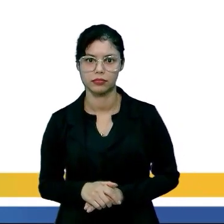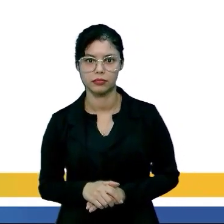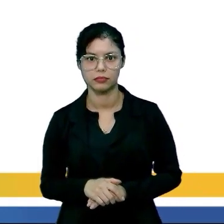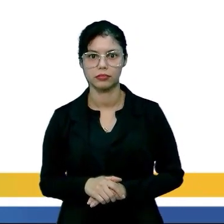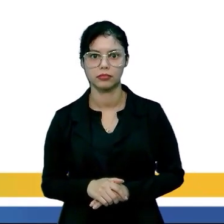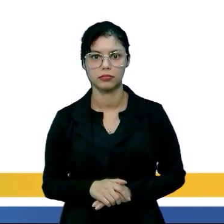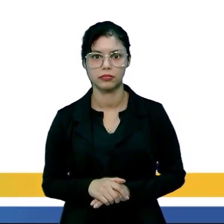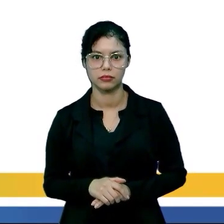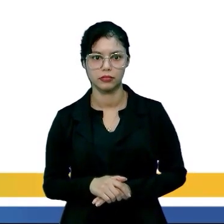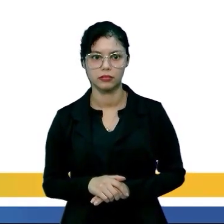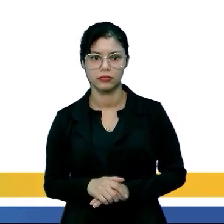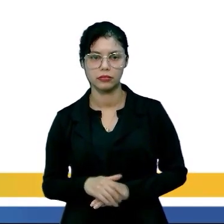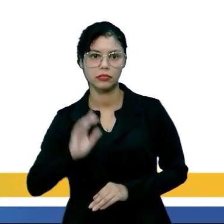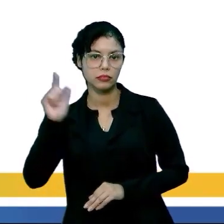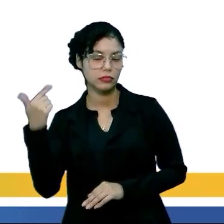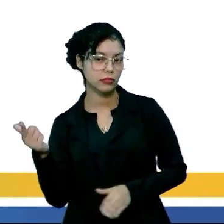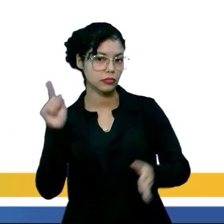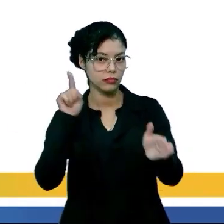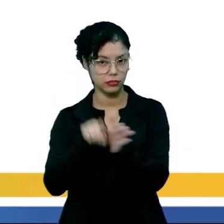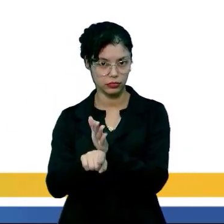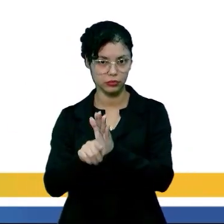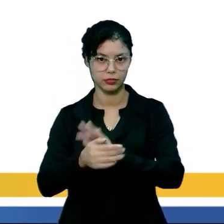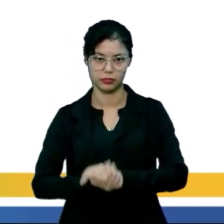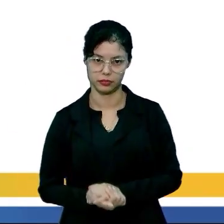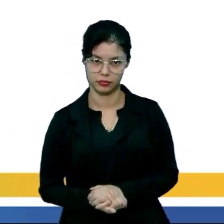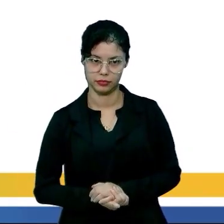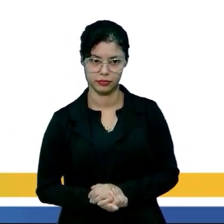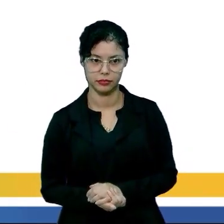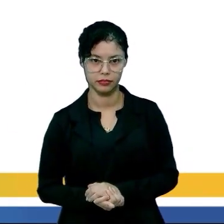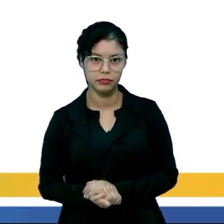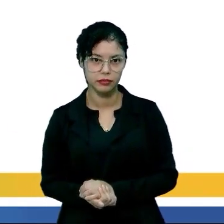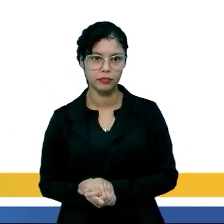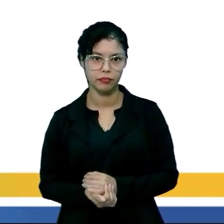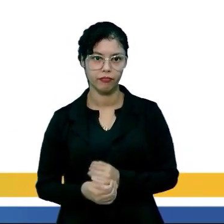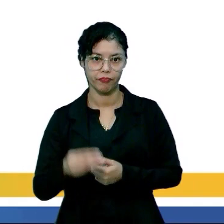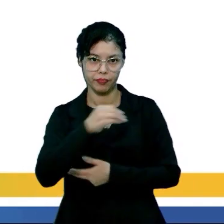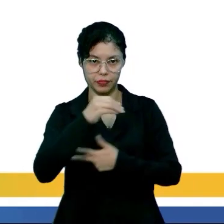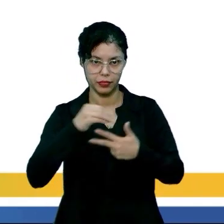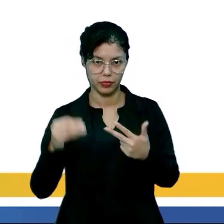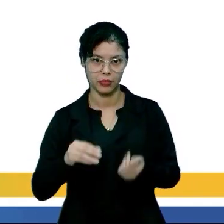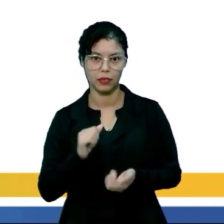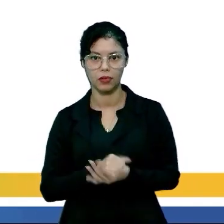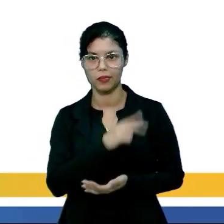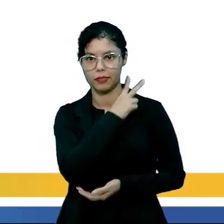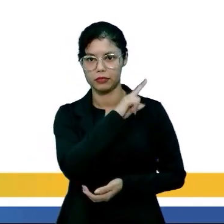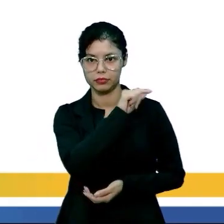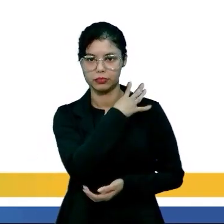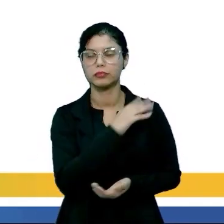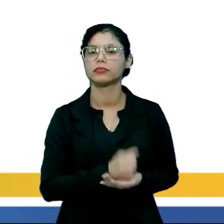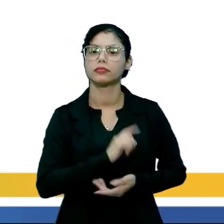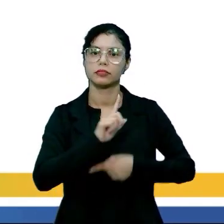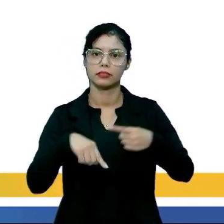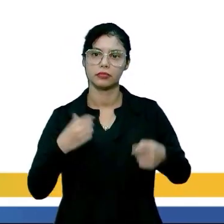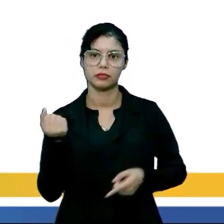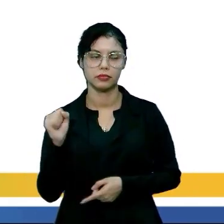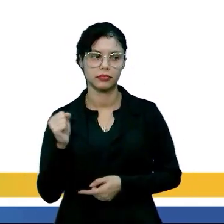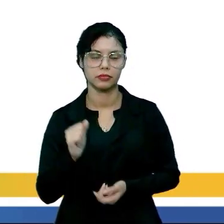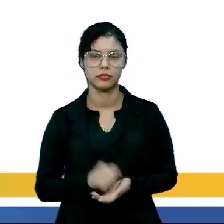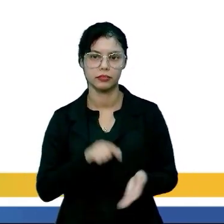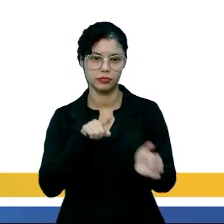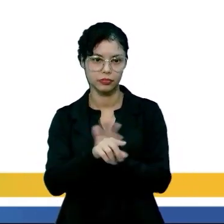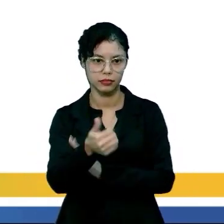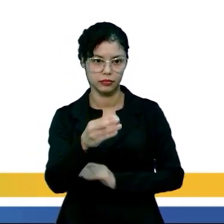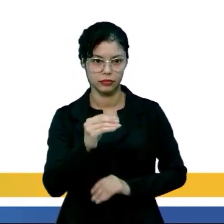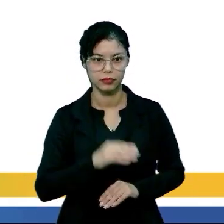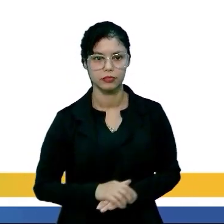né? Próxima questão, uma questão da prova Enem, do 2º ano do ensino médio, página 18,